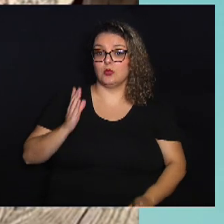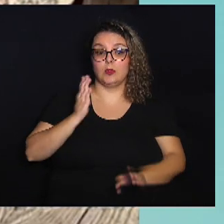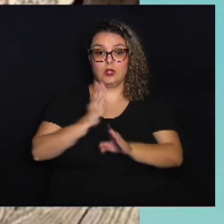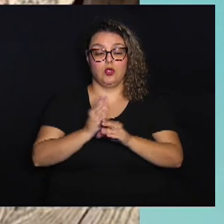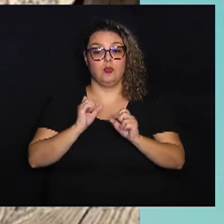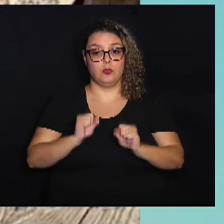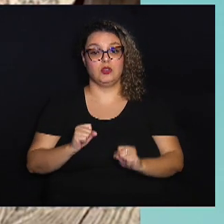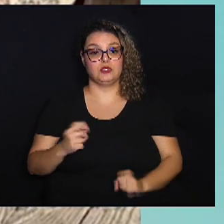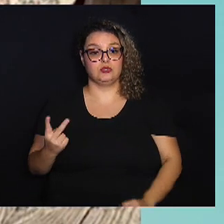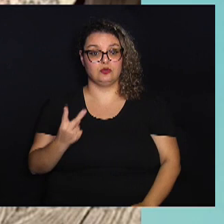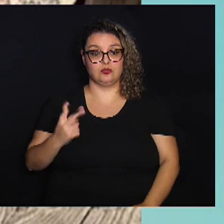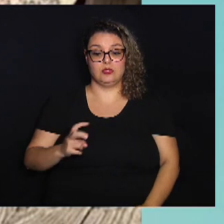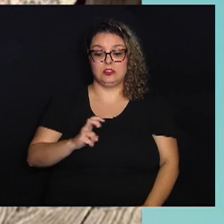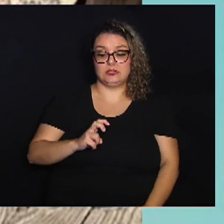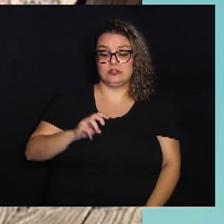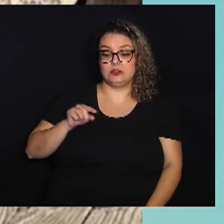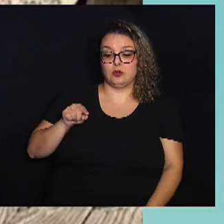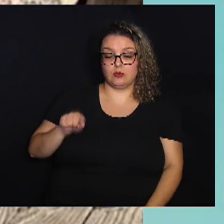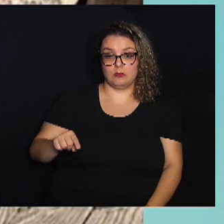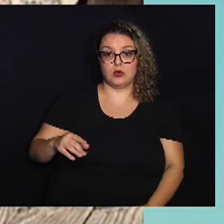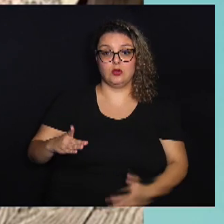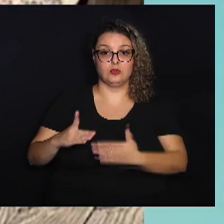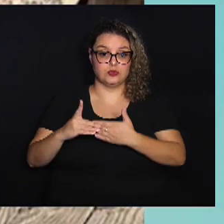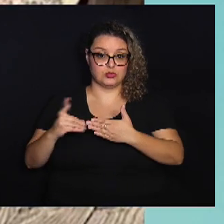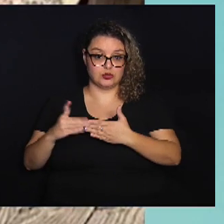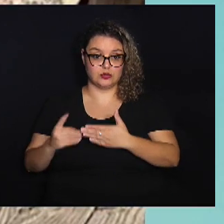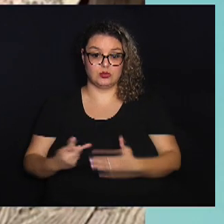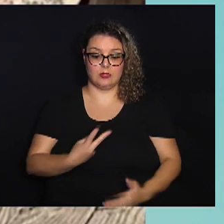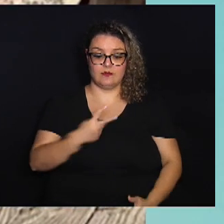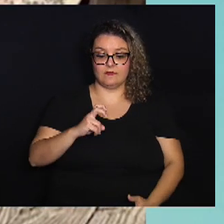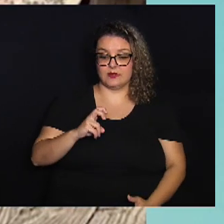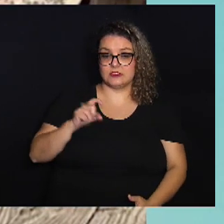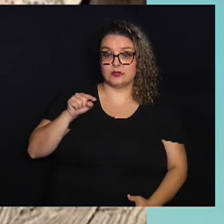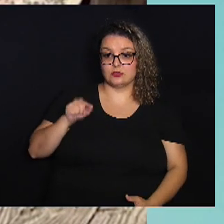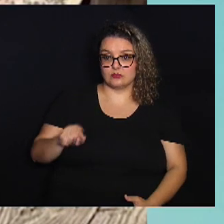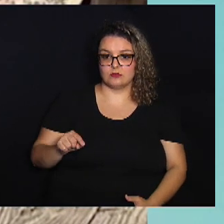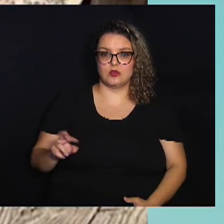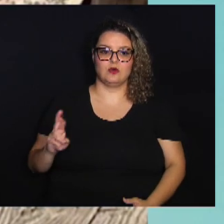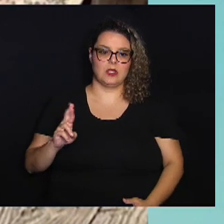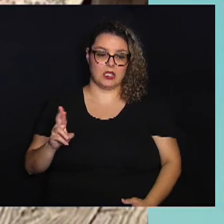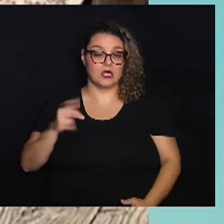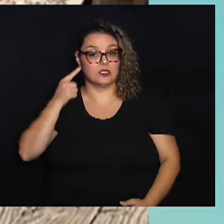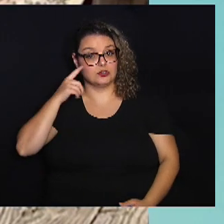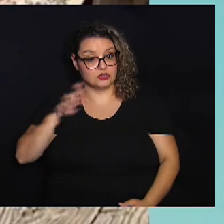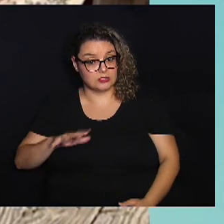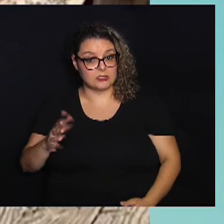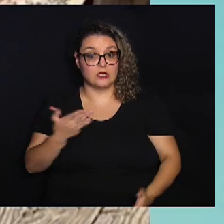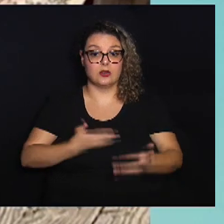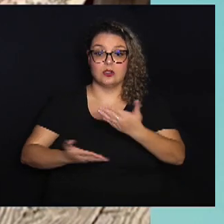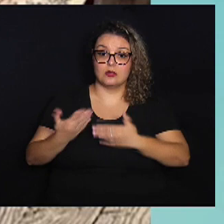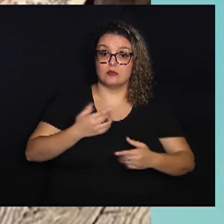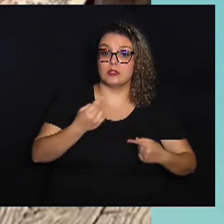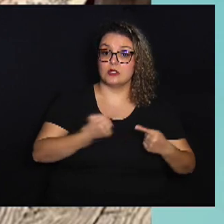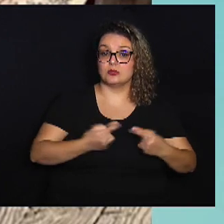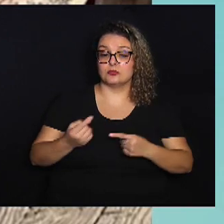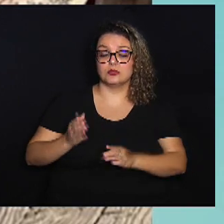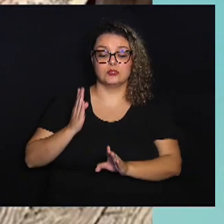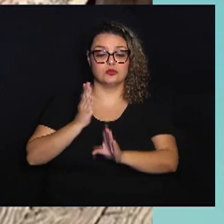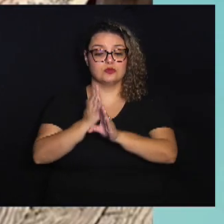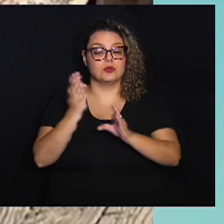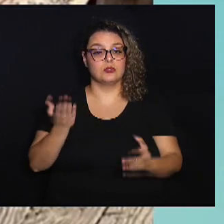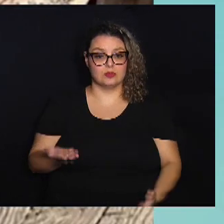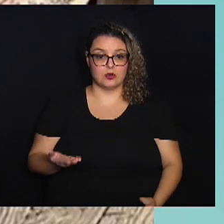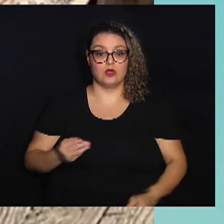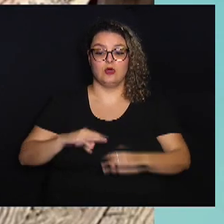o valor de $5 mil, cerca de R$25 mil. A ideia é compartilhar a descoberta com o Museu de